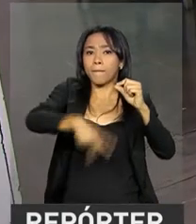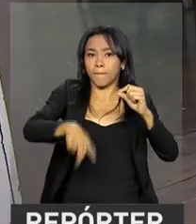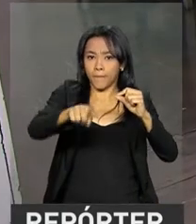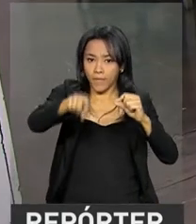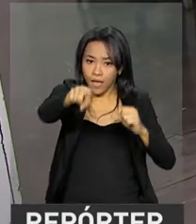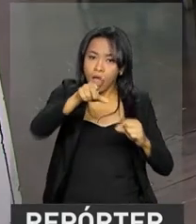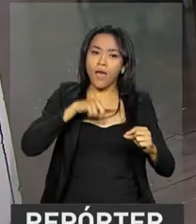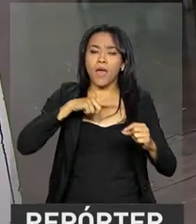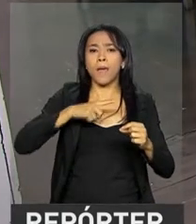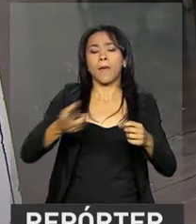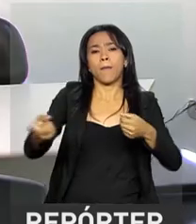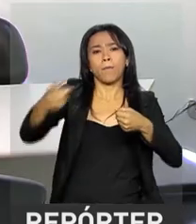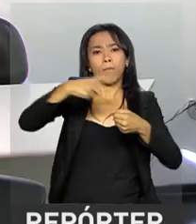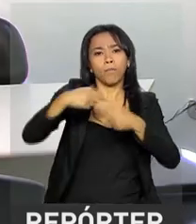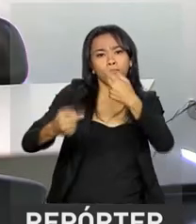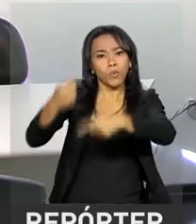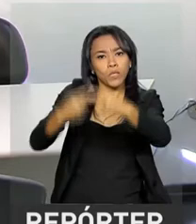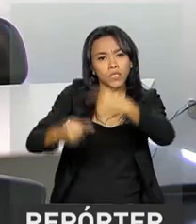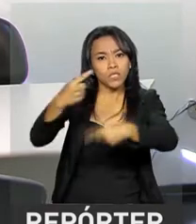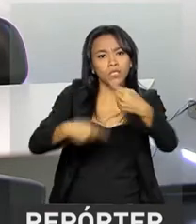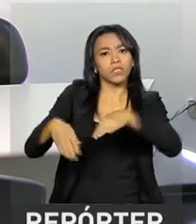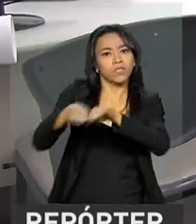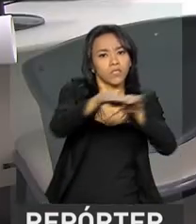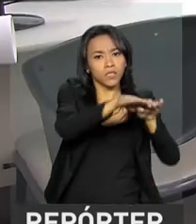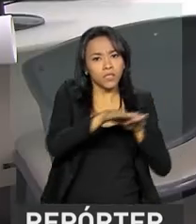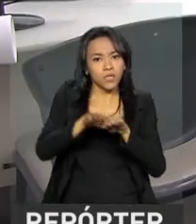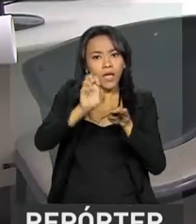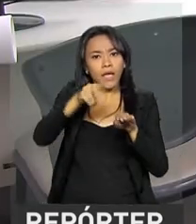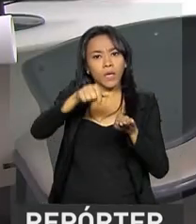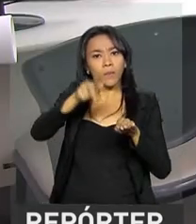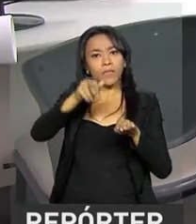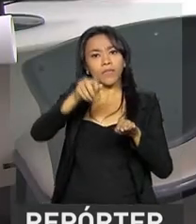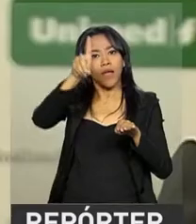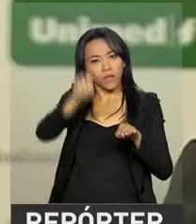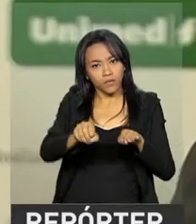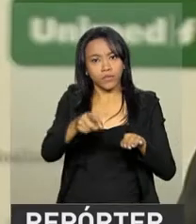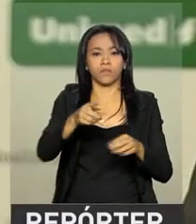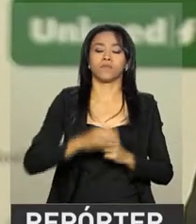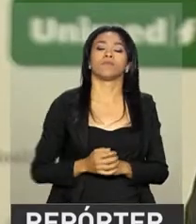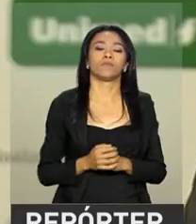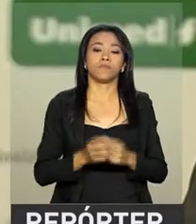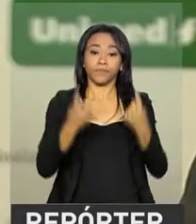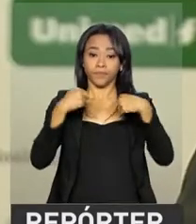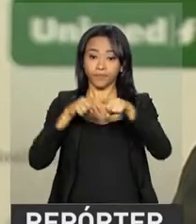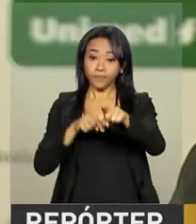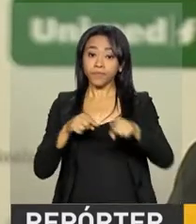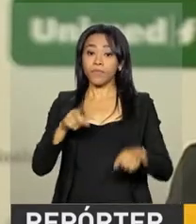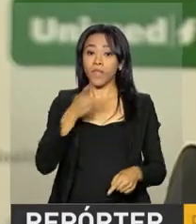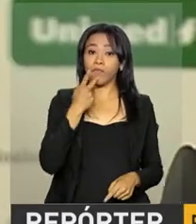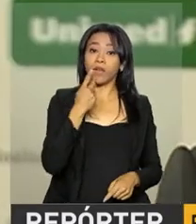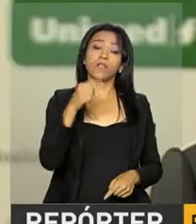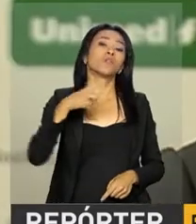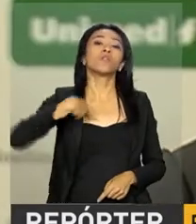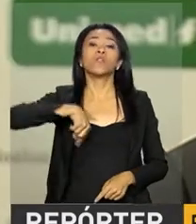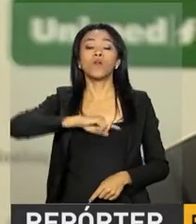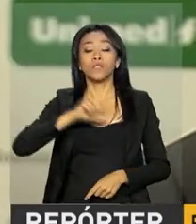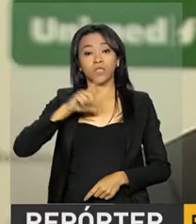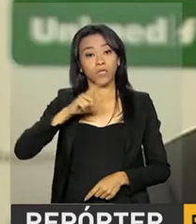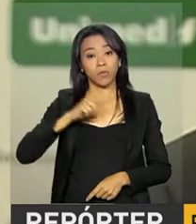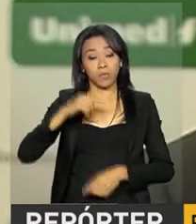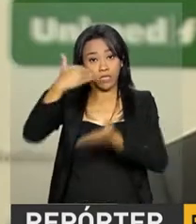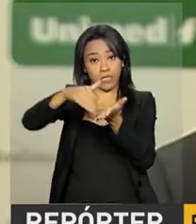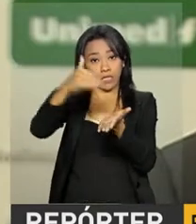ali as políticas de eqüidade e integralidade no atendimento ao cidadão nós temos pelas que presidiu de humanos